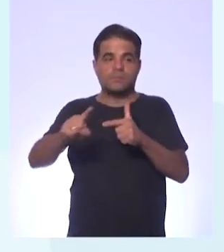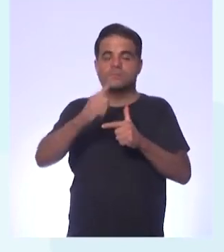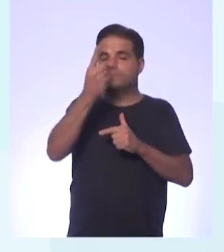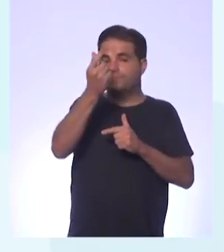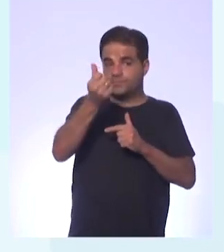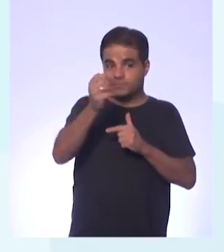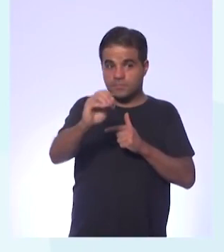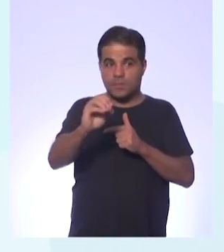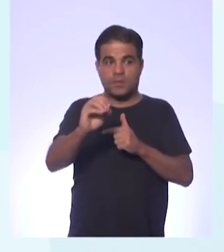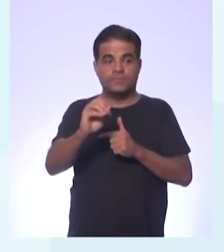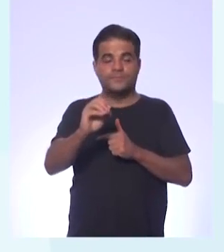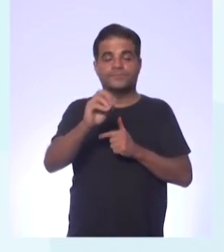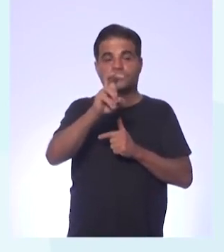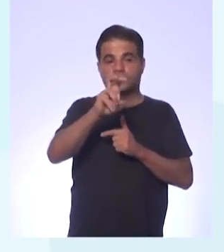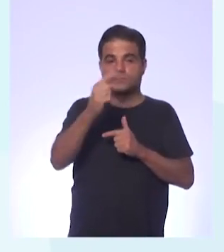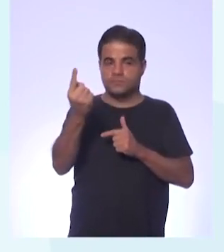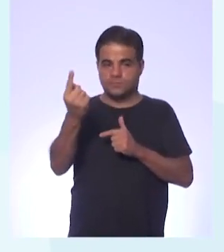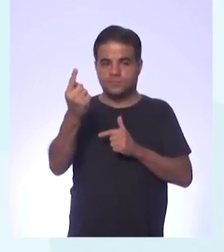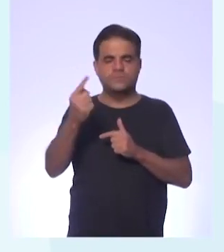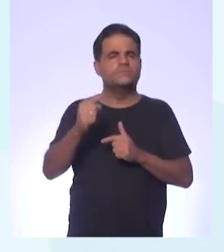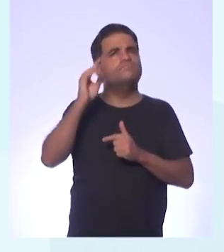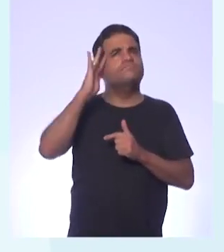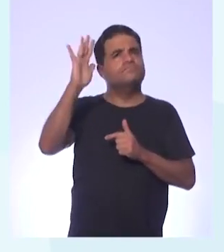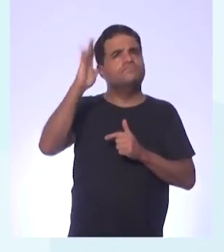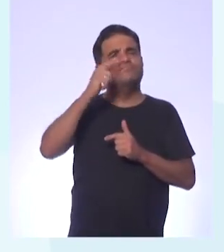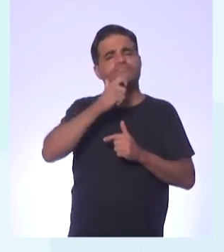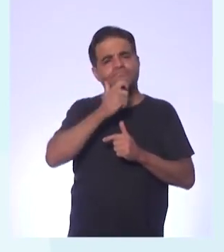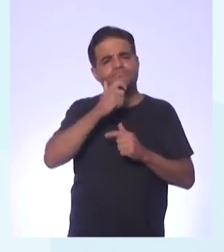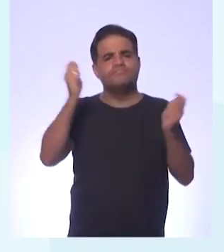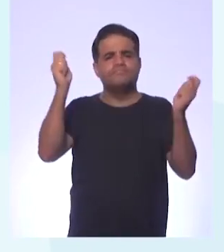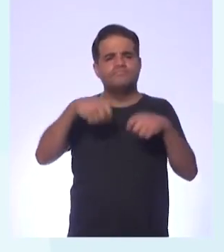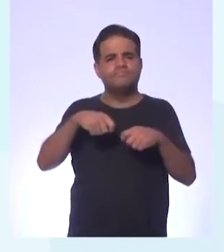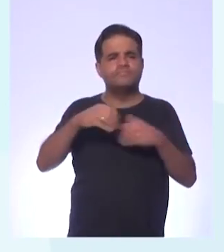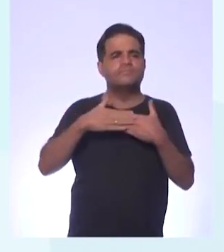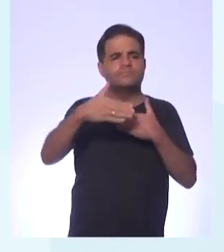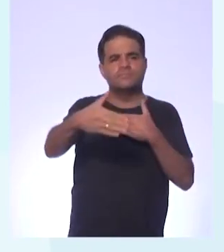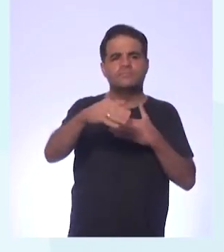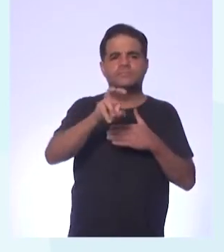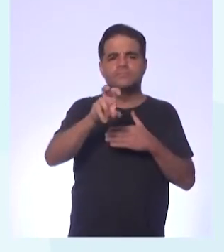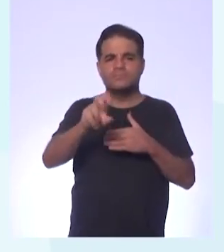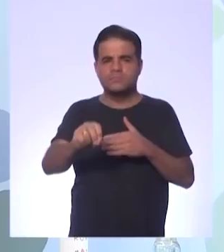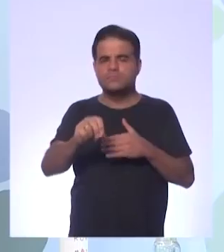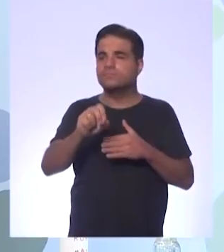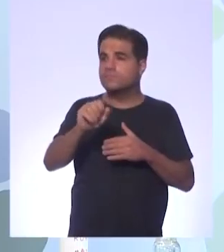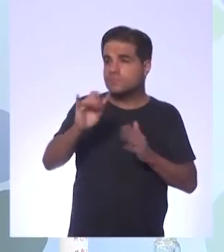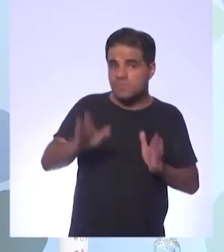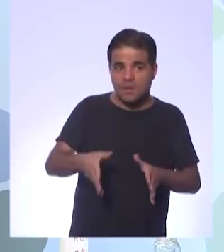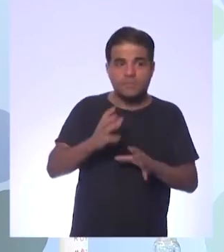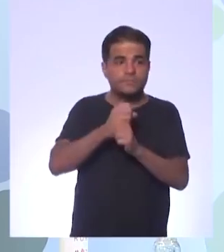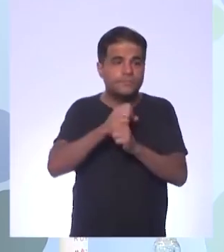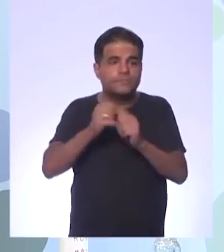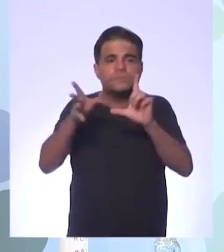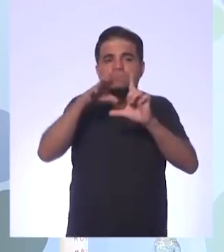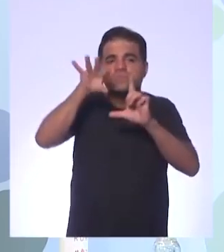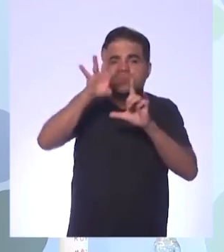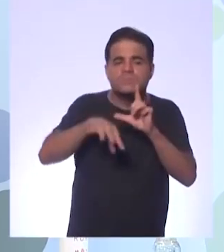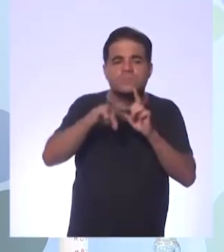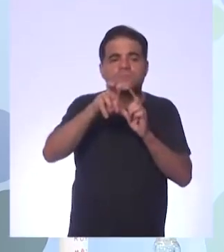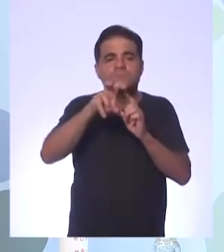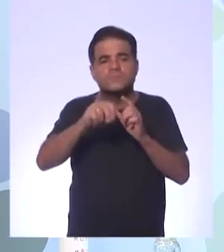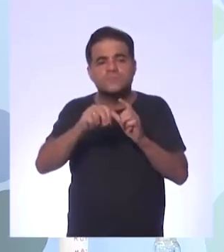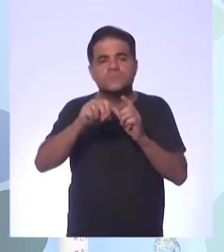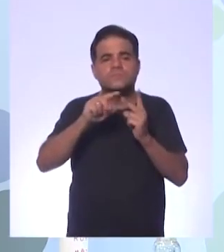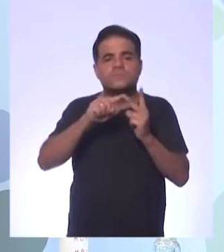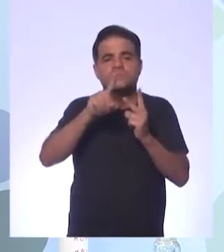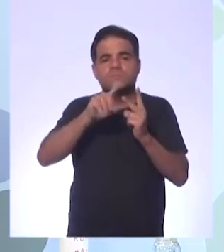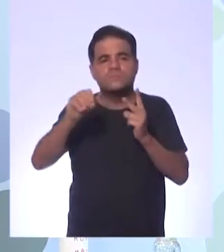160 dividido por 51. Se eu pensasse que fosse, por exemplo, é 50. Se fosse tabuada dos 50, 50,